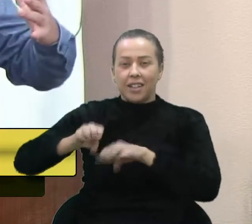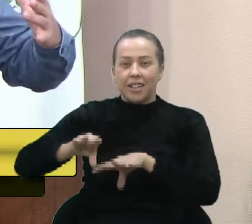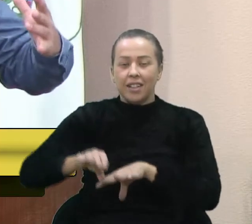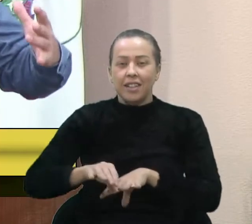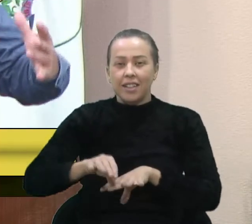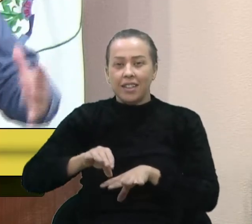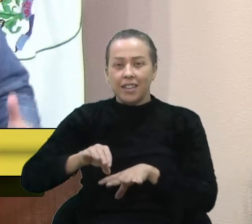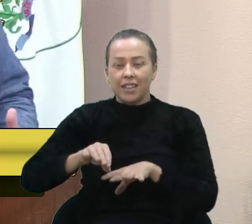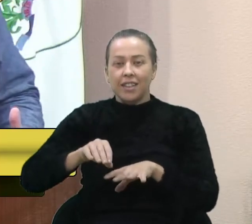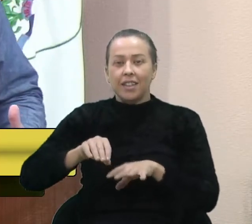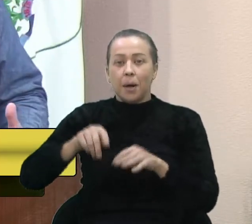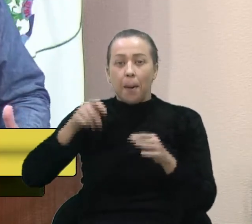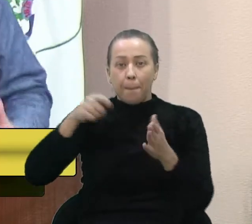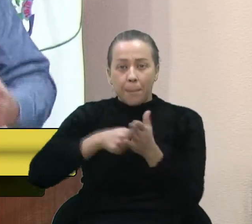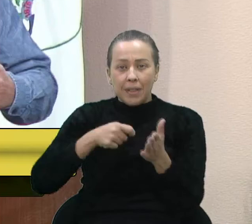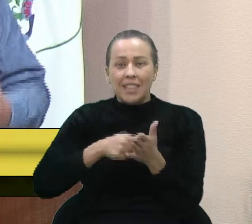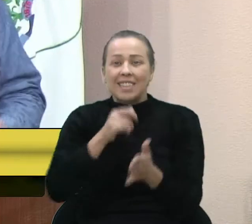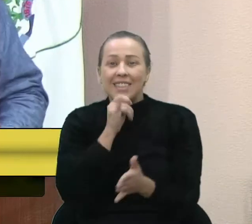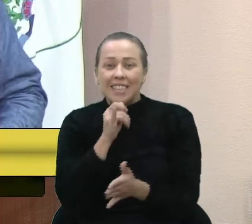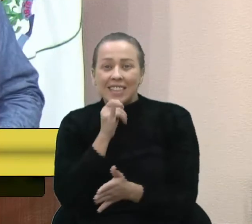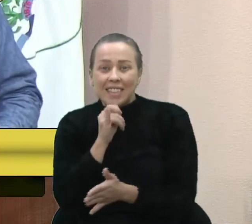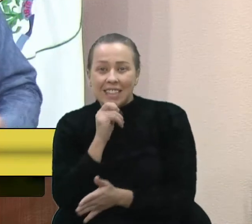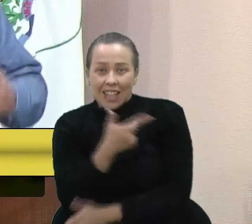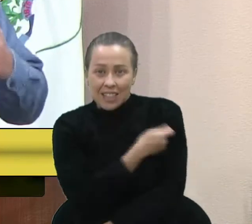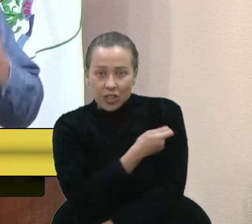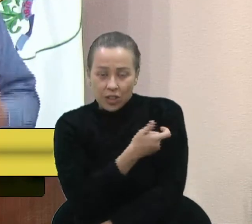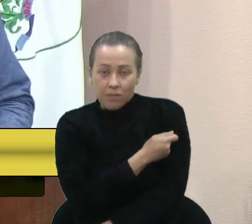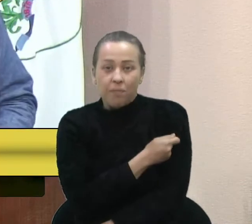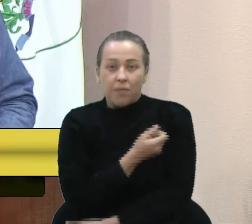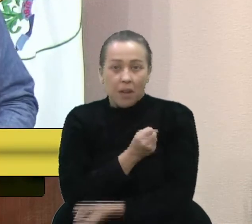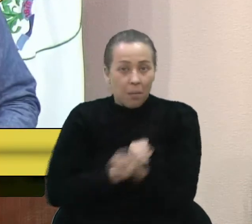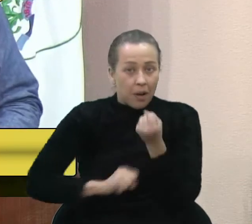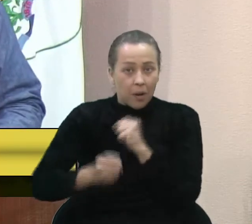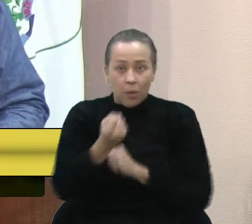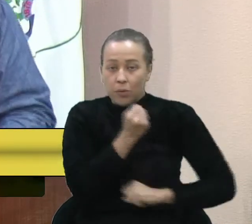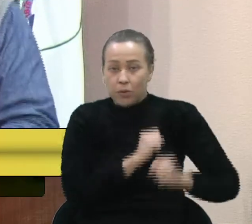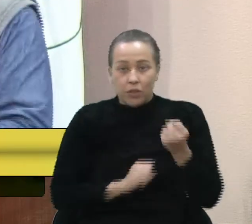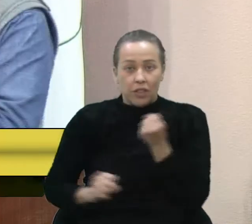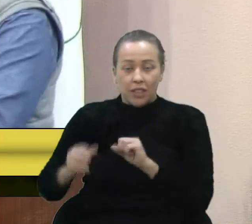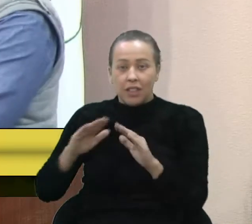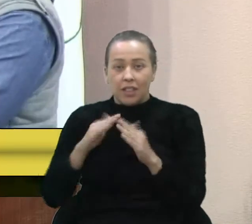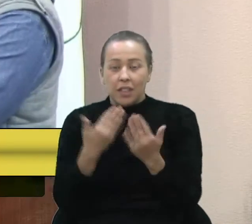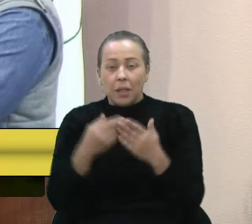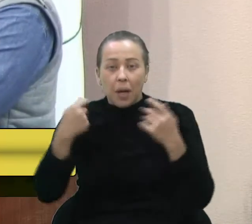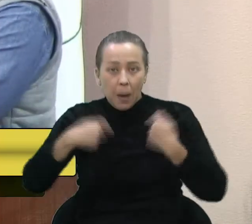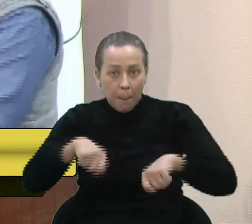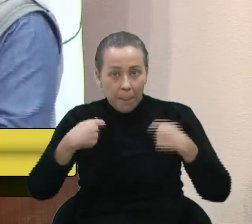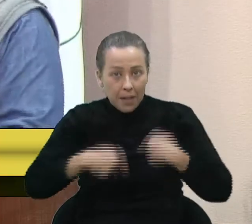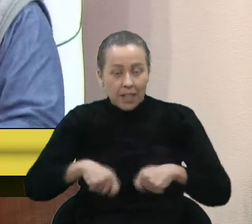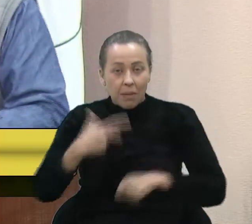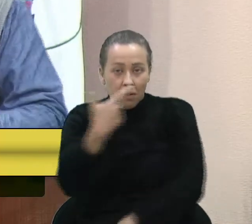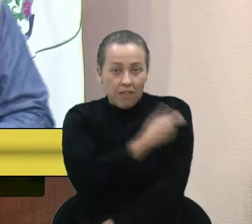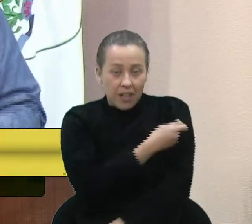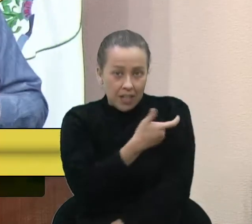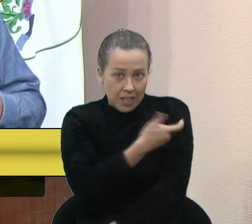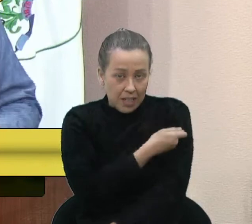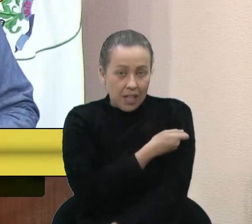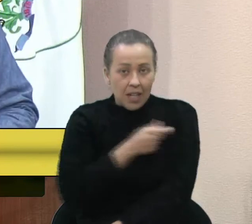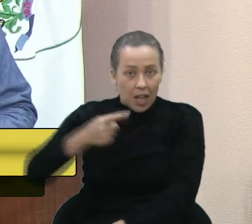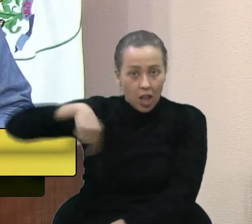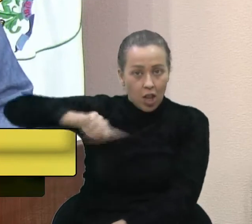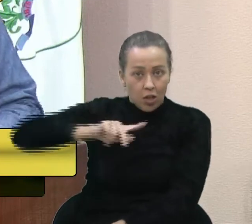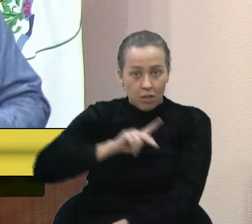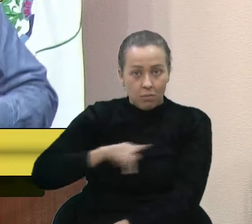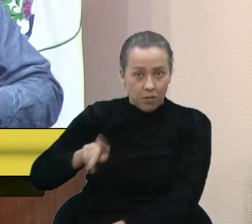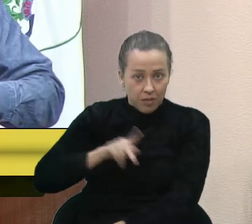Precisamos de testagem, é urgente isso, há uma angústia nas escolas. Precisamos de vacina para os nossos